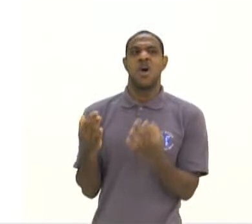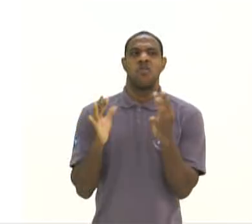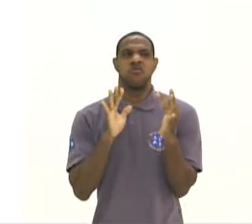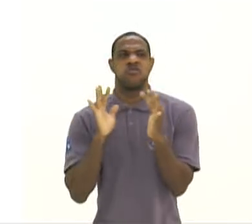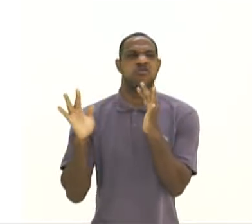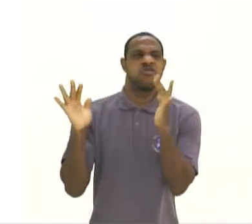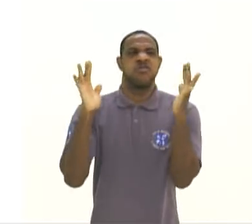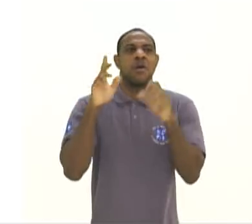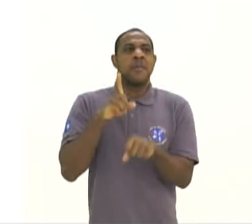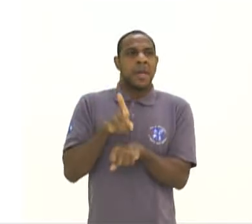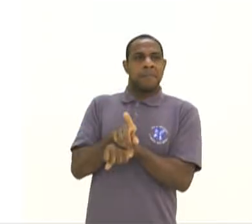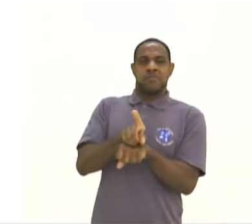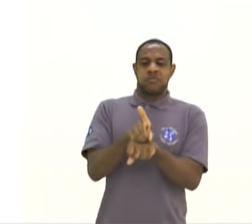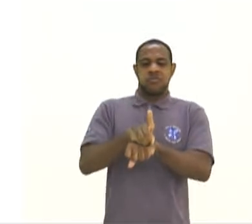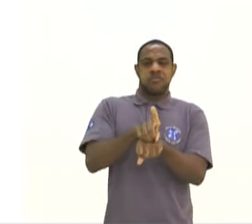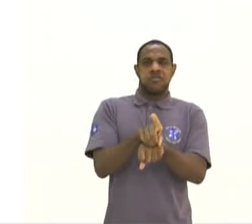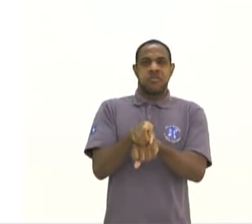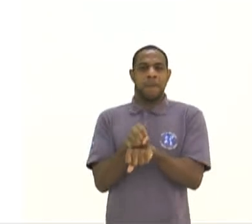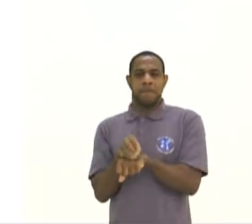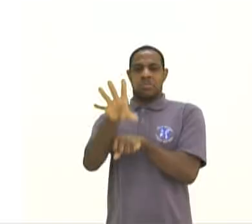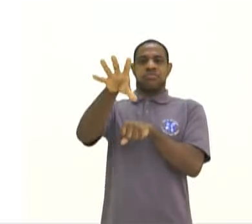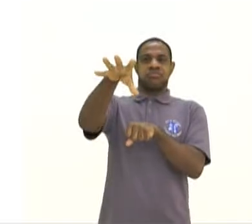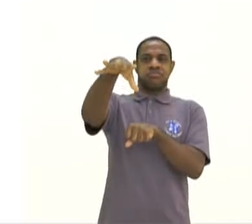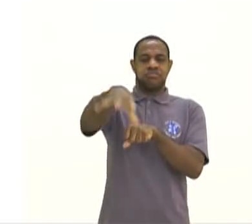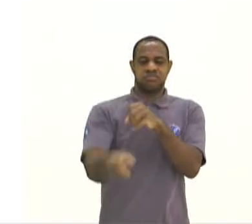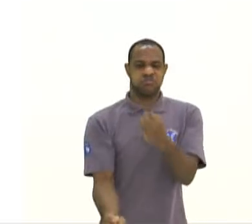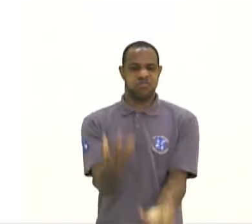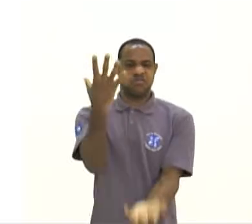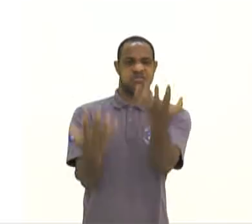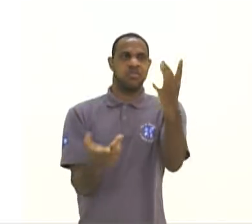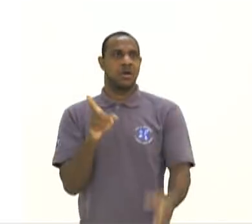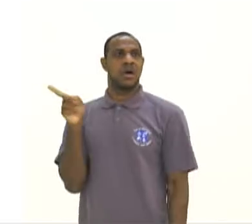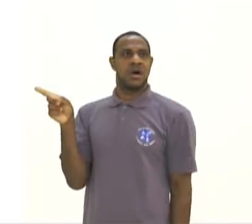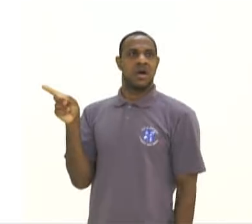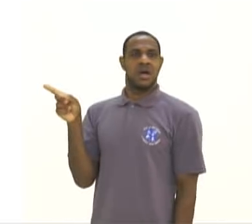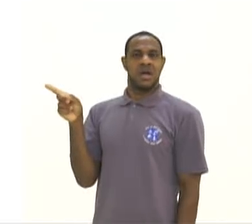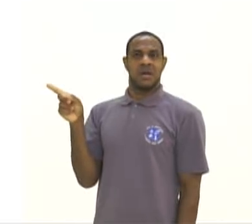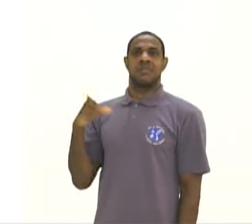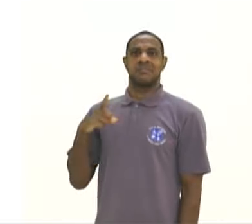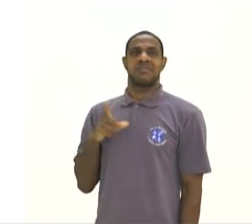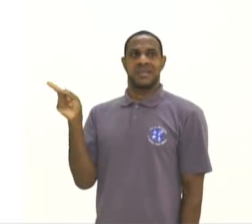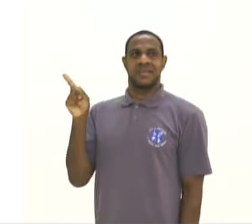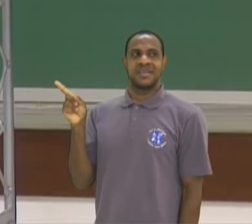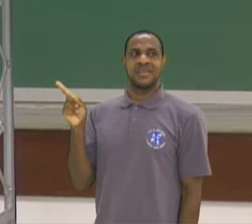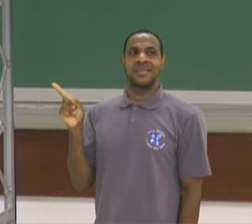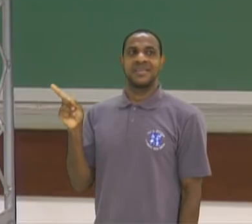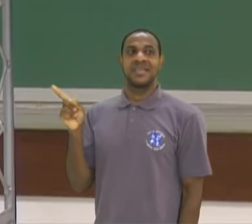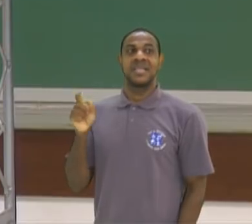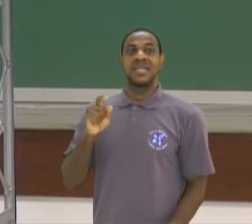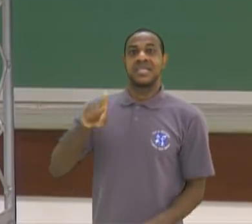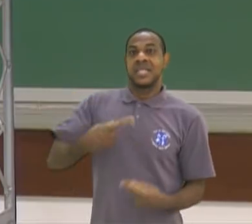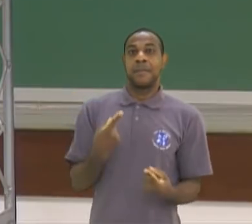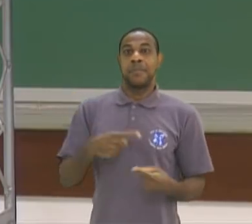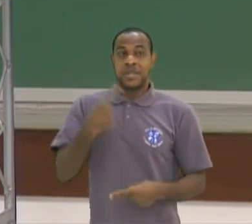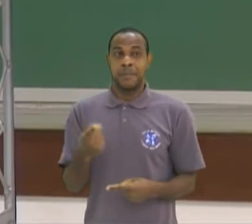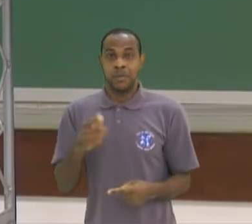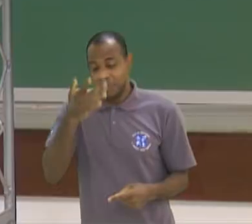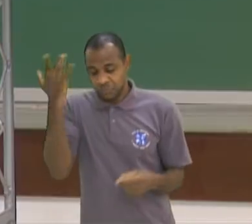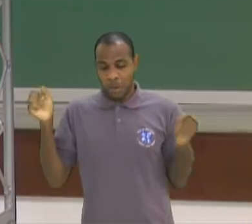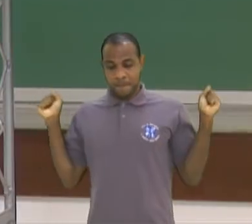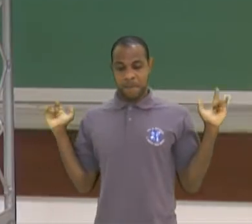saindo desse prédio, você tem aí fumaça saindo desse prédio, ele foi bombardeado e depois